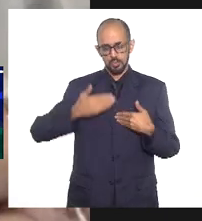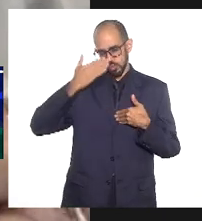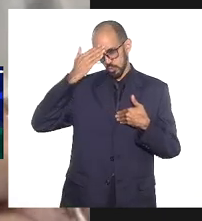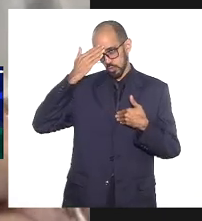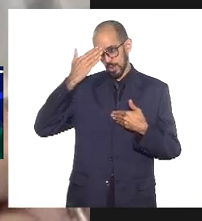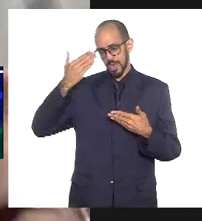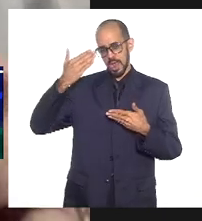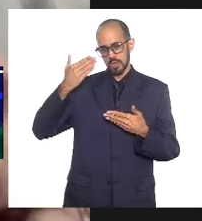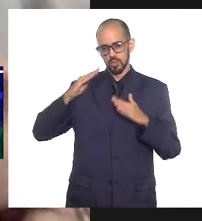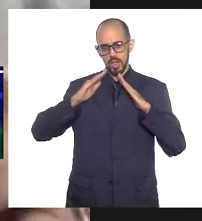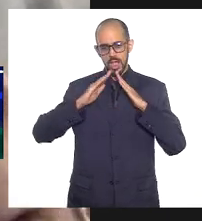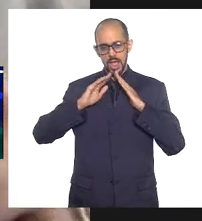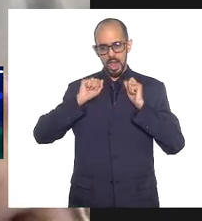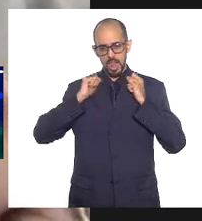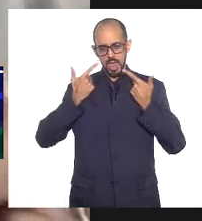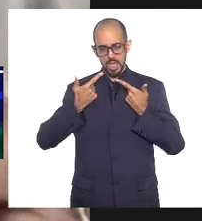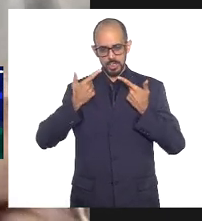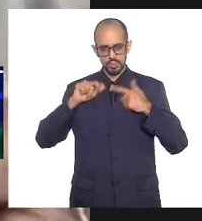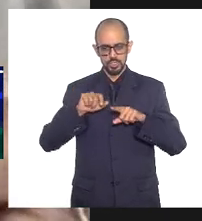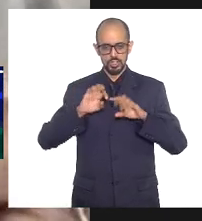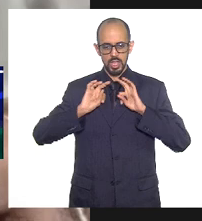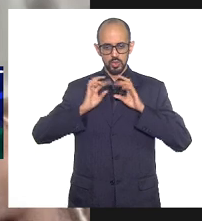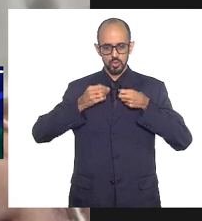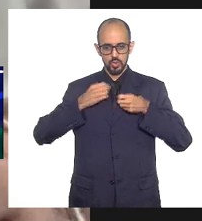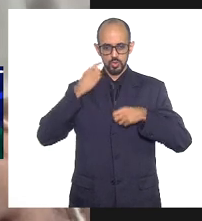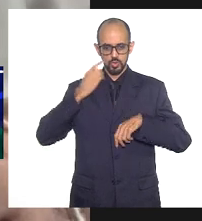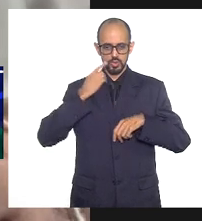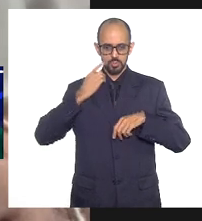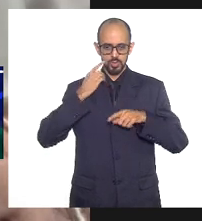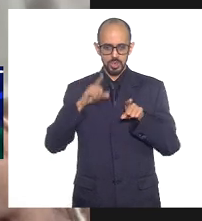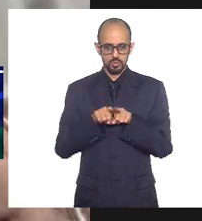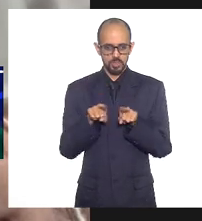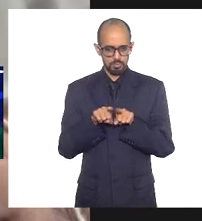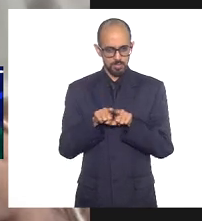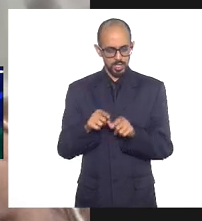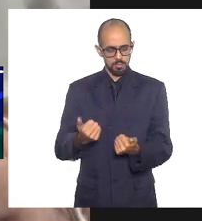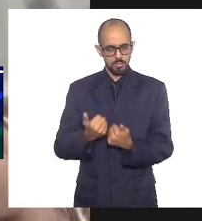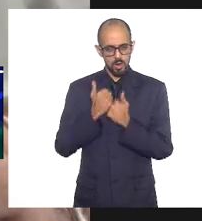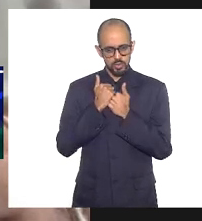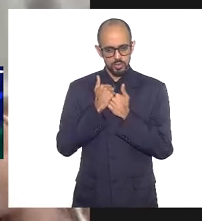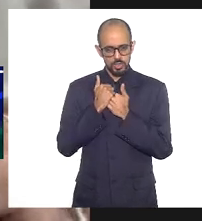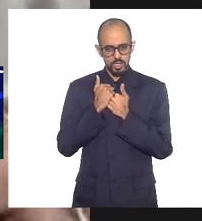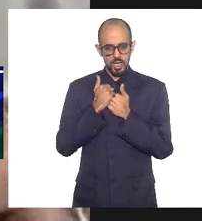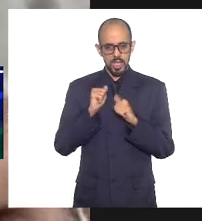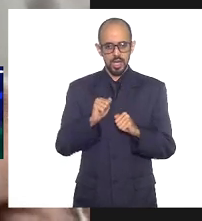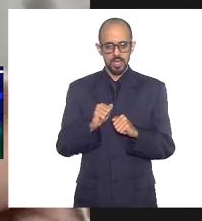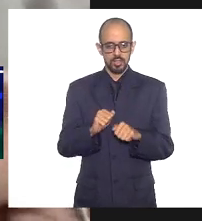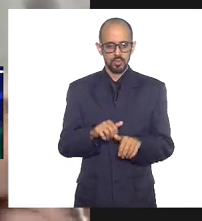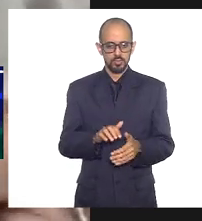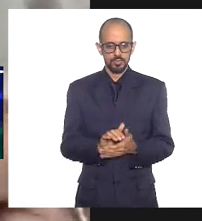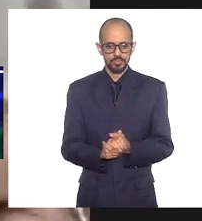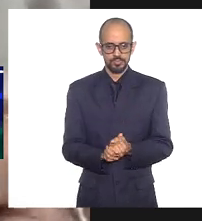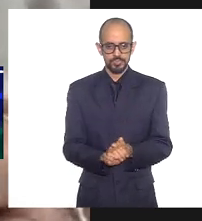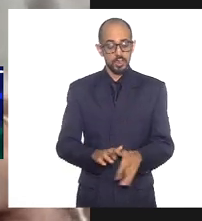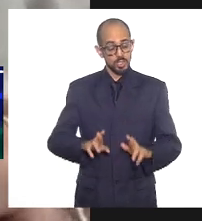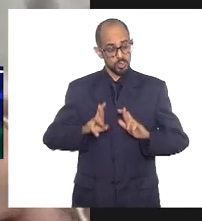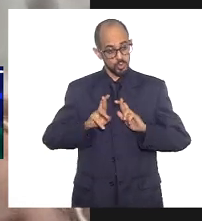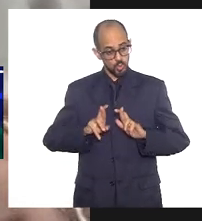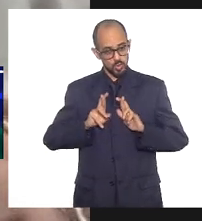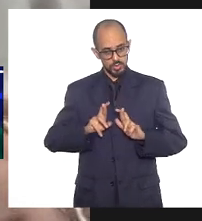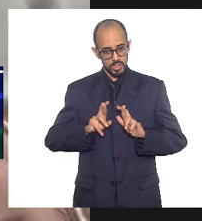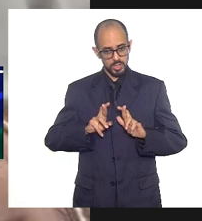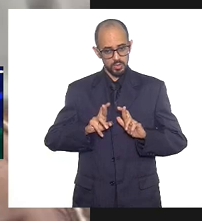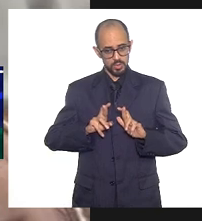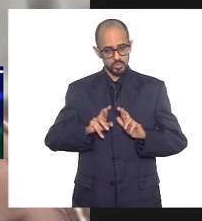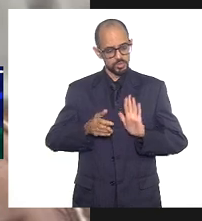grato a esta casa a todos aqueles parlamentares que me ajudaram me respaldaram torceram e se